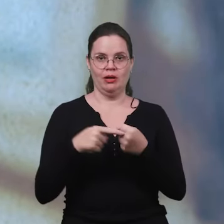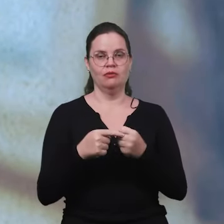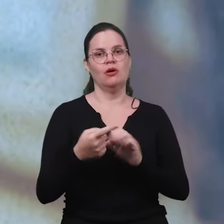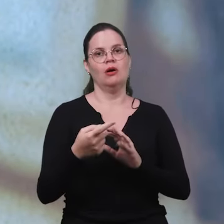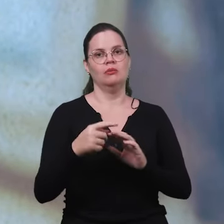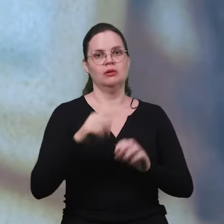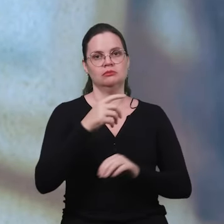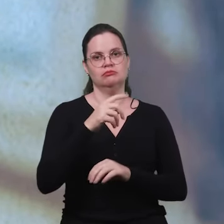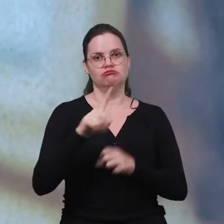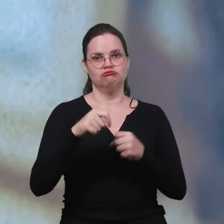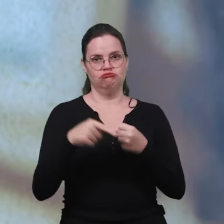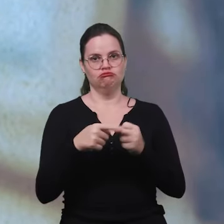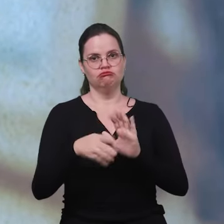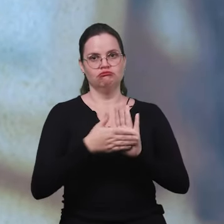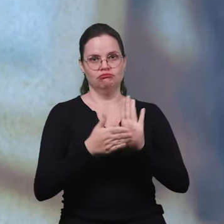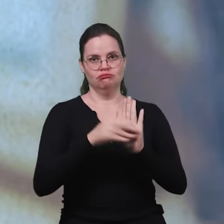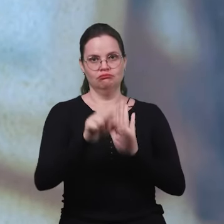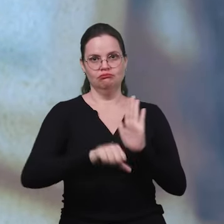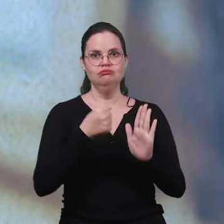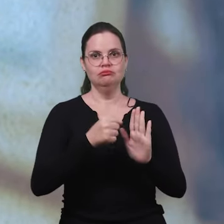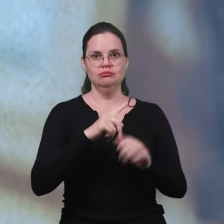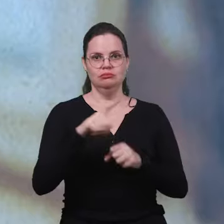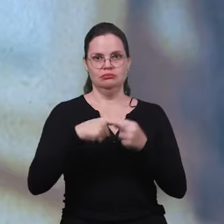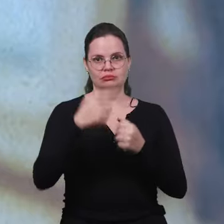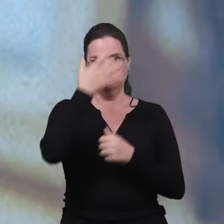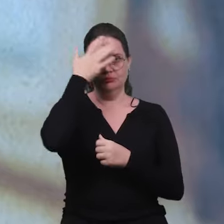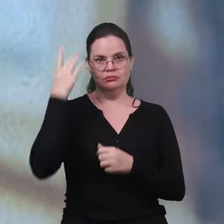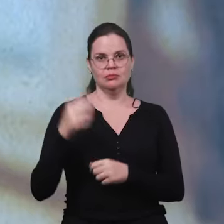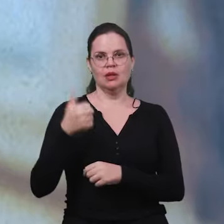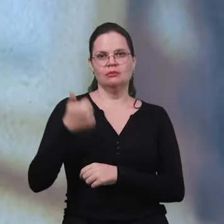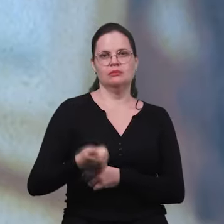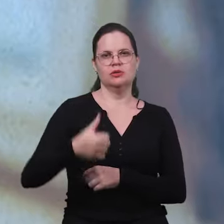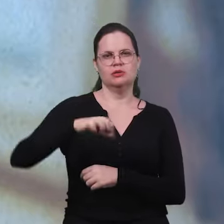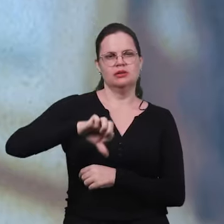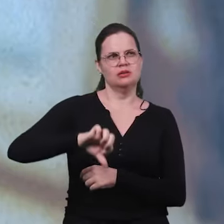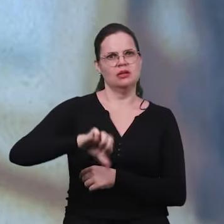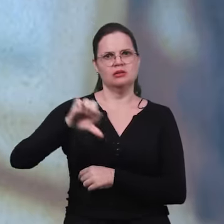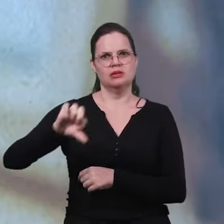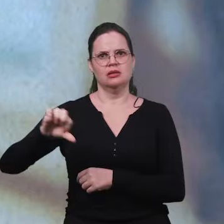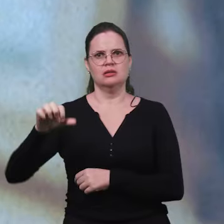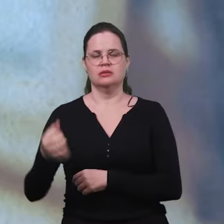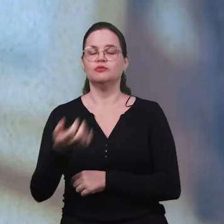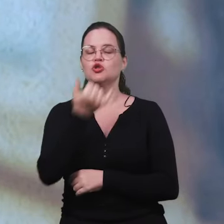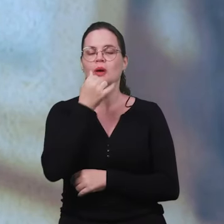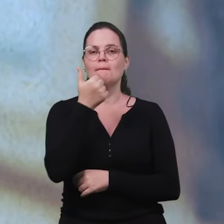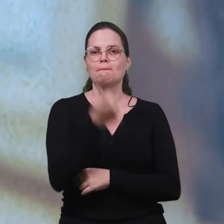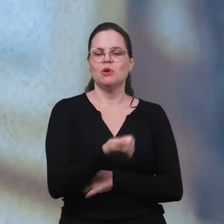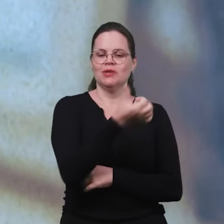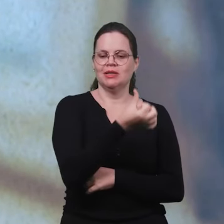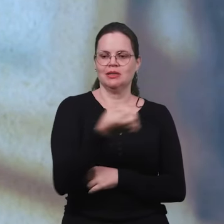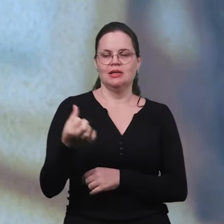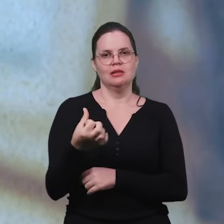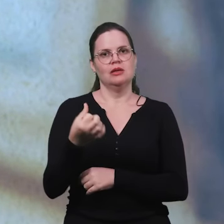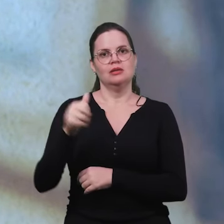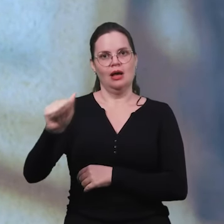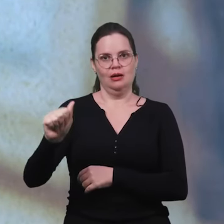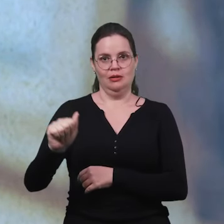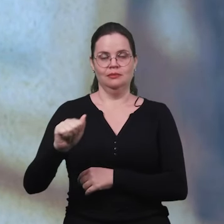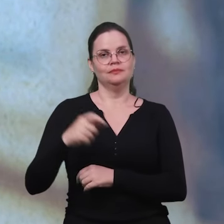proposta, inclui um artigo no Código Civil, que é o 1666A, se eu não me engano, para que, se na hora ali